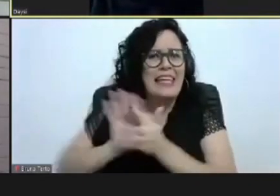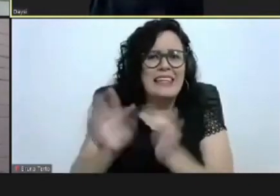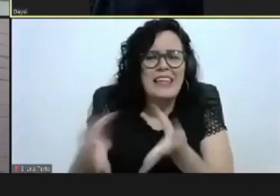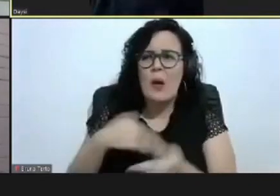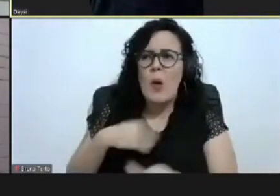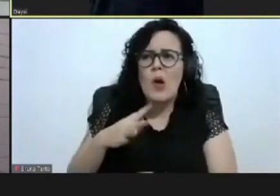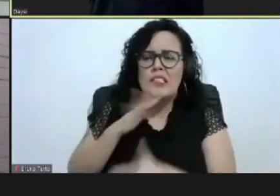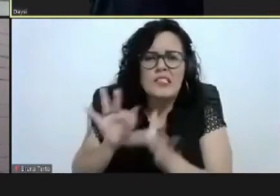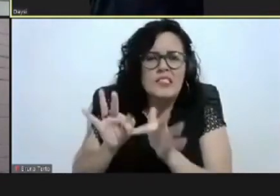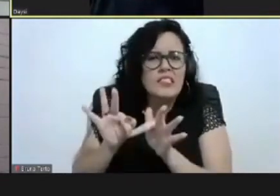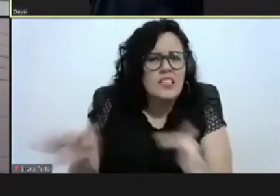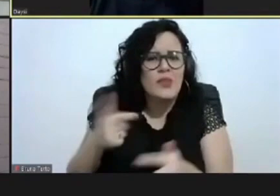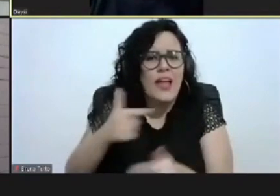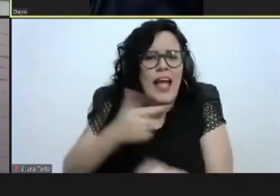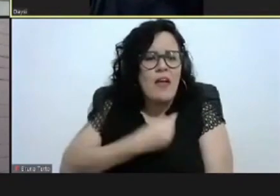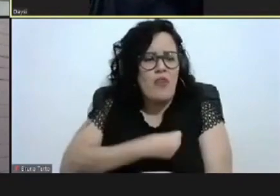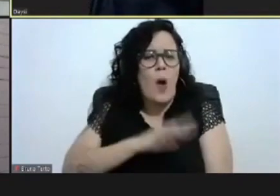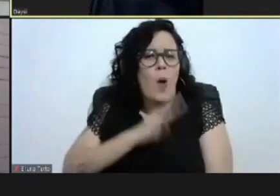conhecimento da vida,